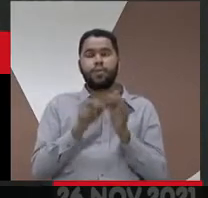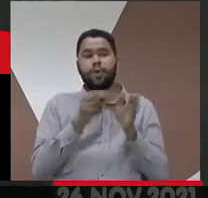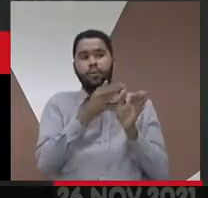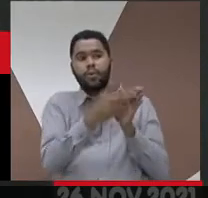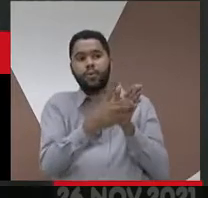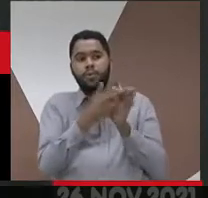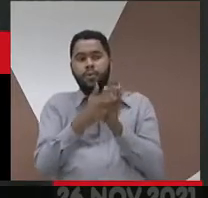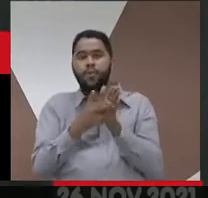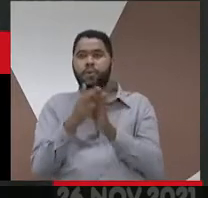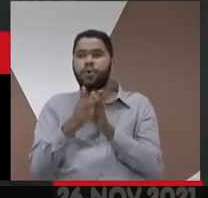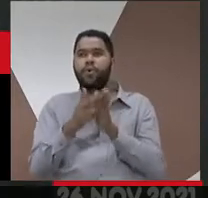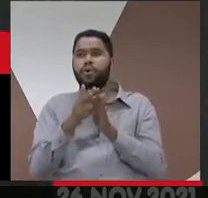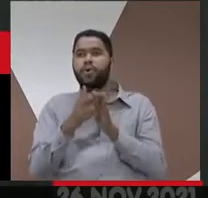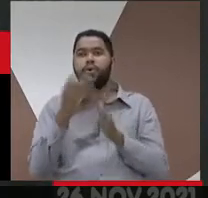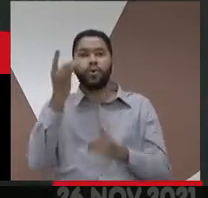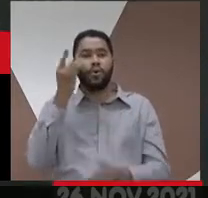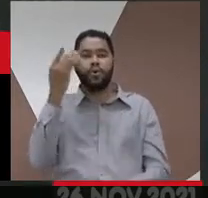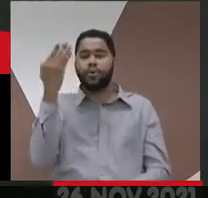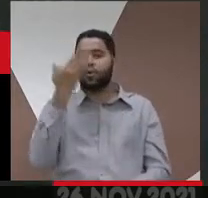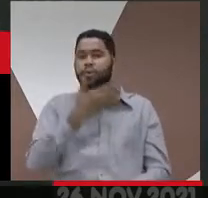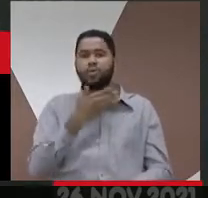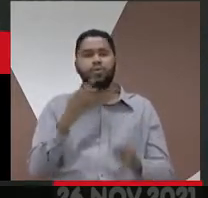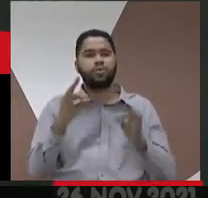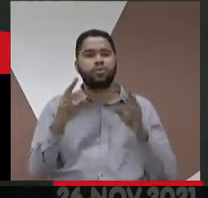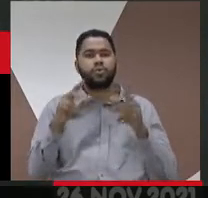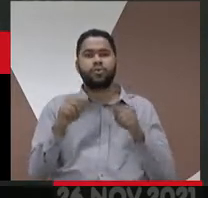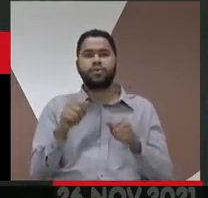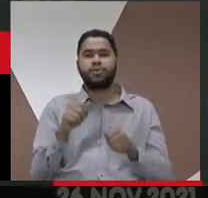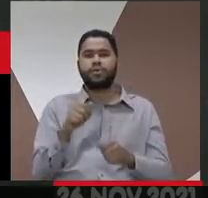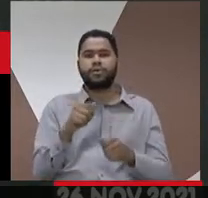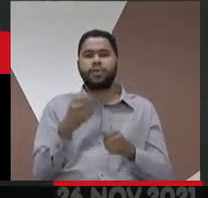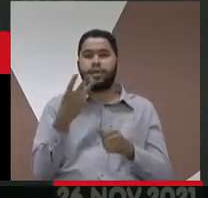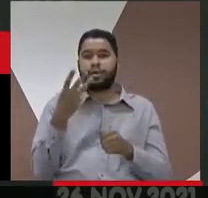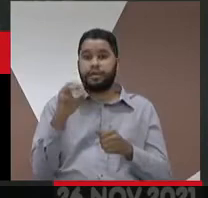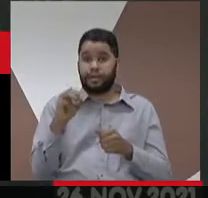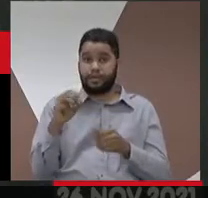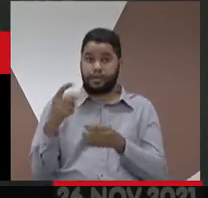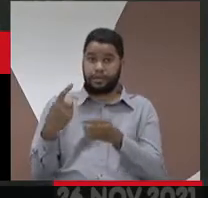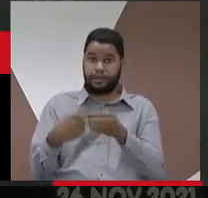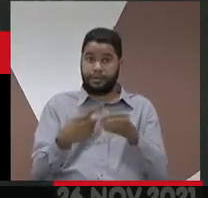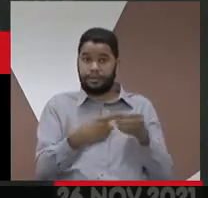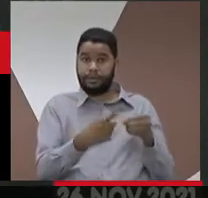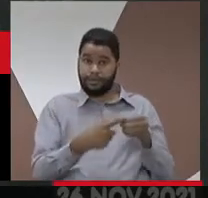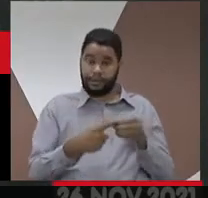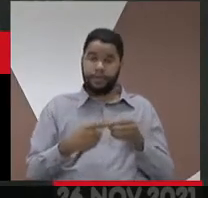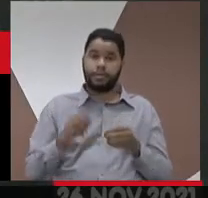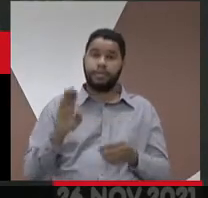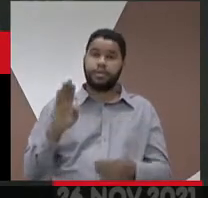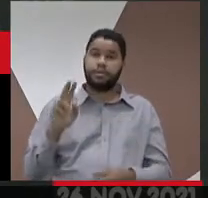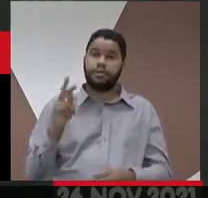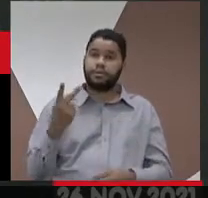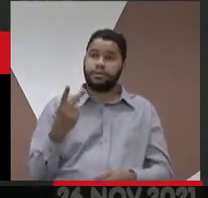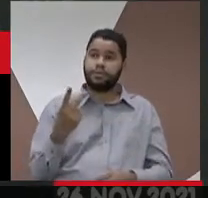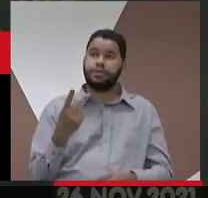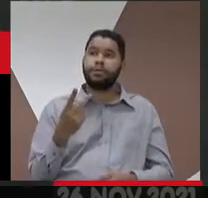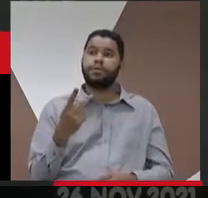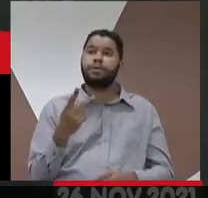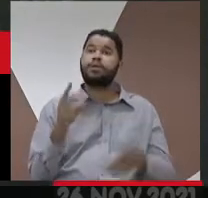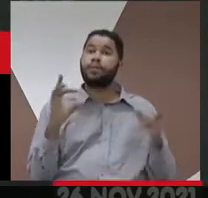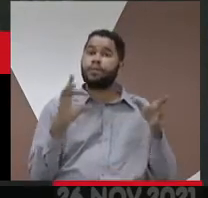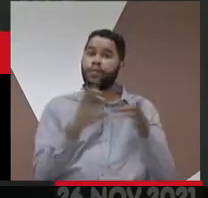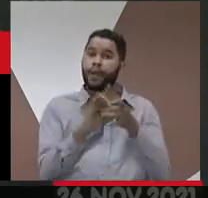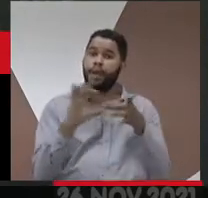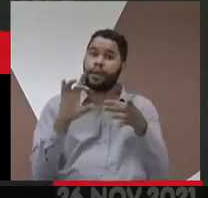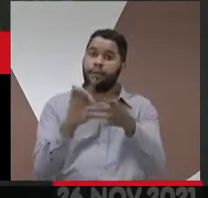Gerais, e ele comprova que todas as 34 cidades da região metropolitana de Belo Horizonte eram